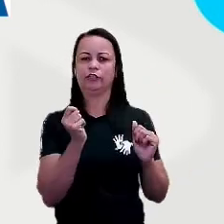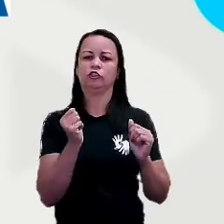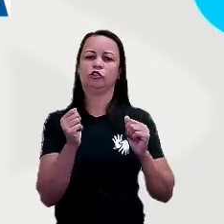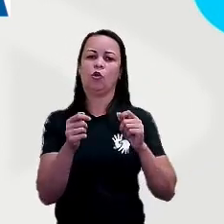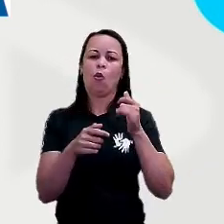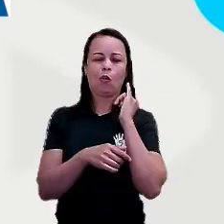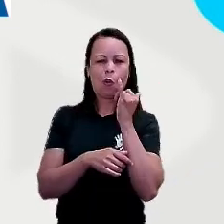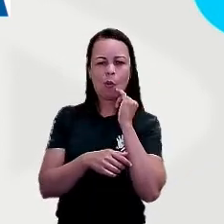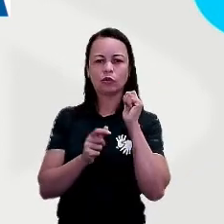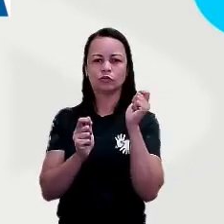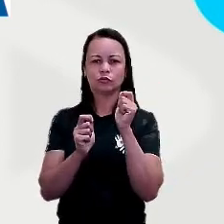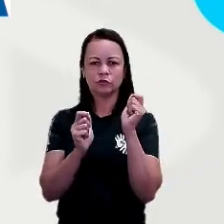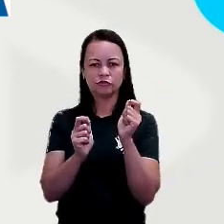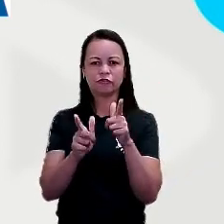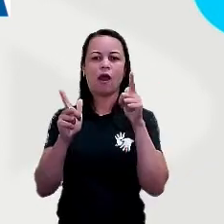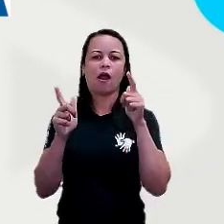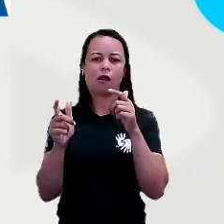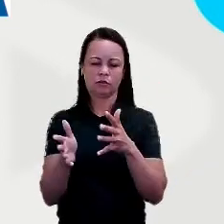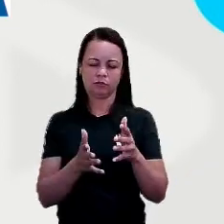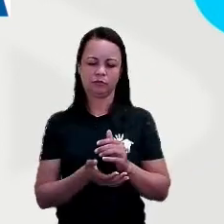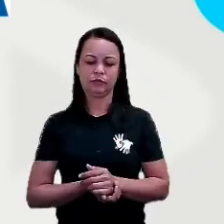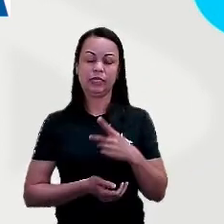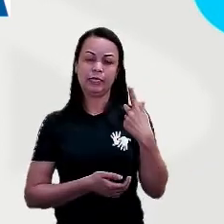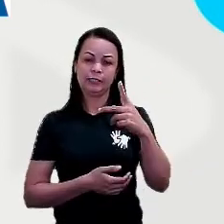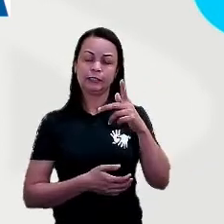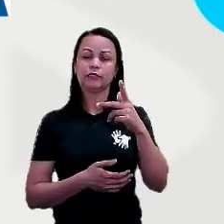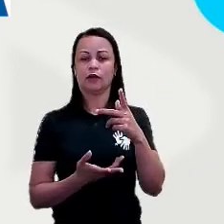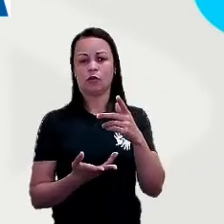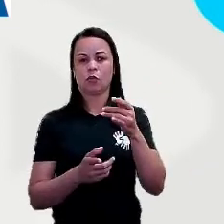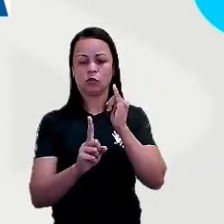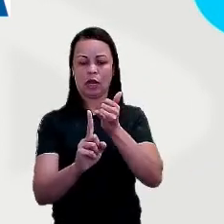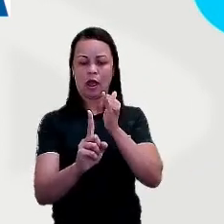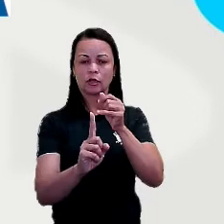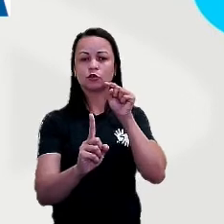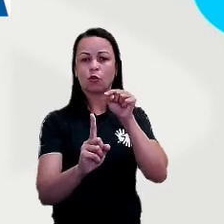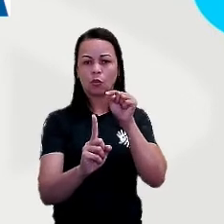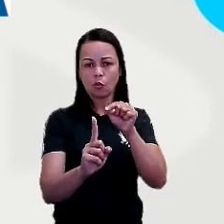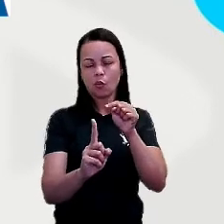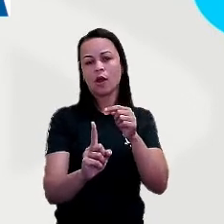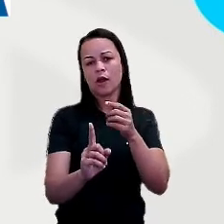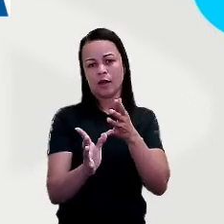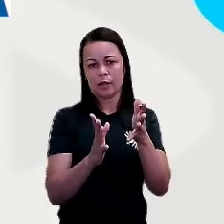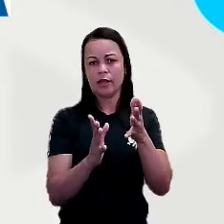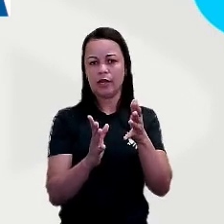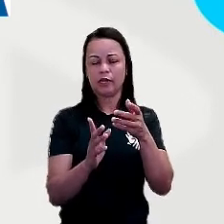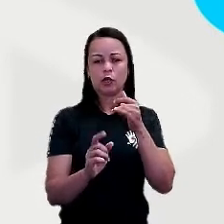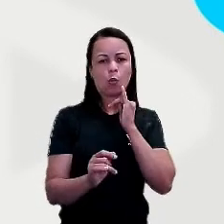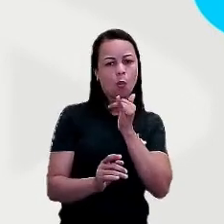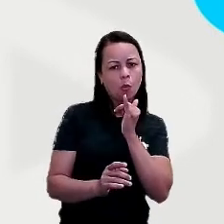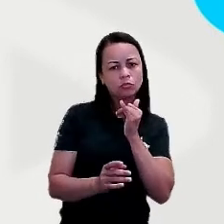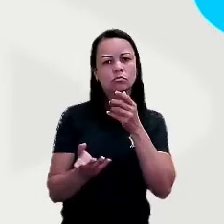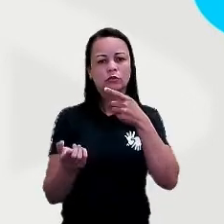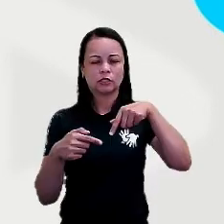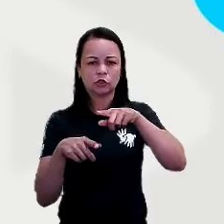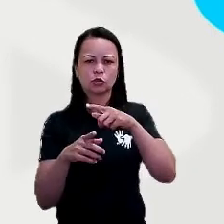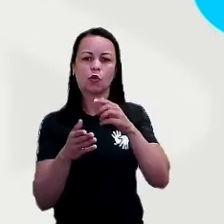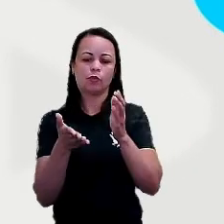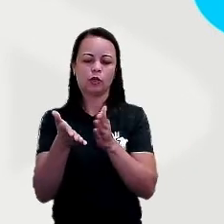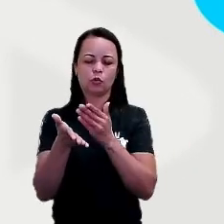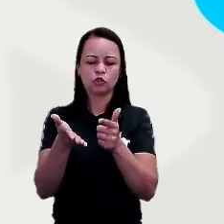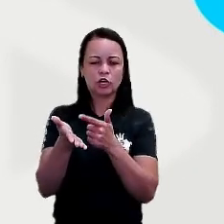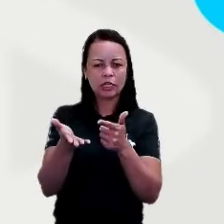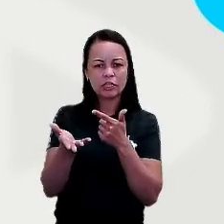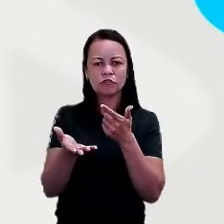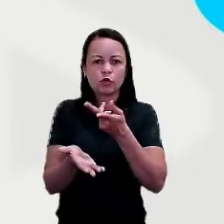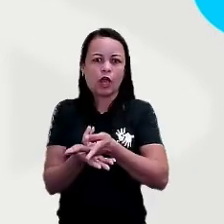passa para a gente um pouco aí do sentimento desses livros. Por isso, ele é um narrador onisciente. Esse livro que eu trouxe